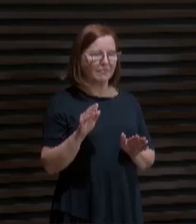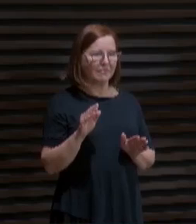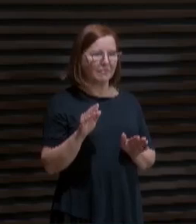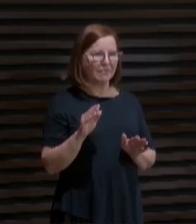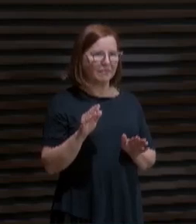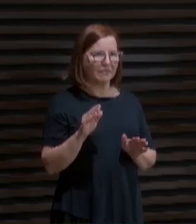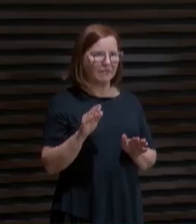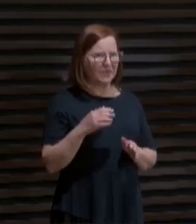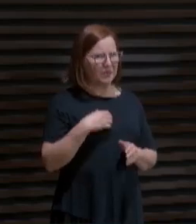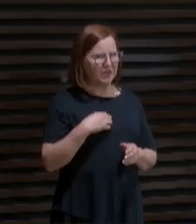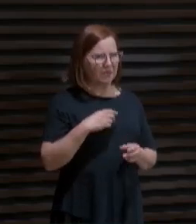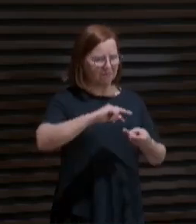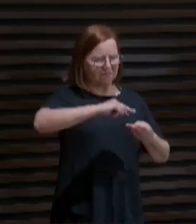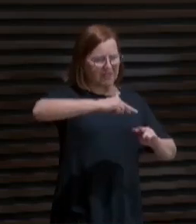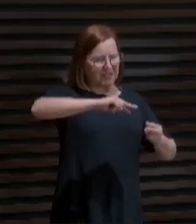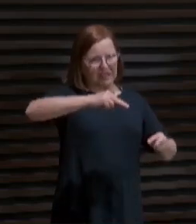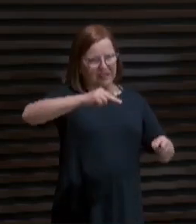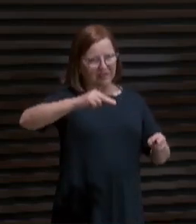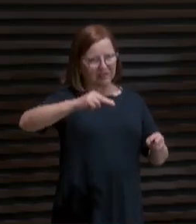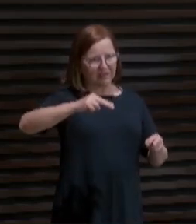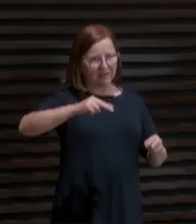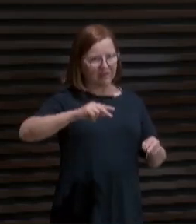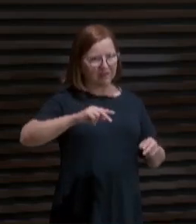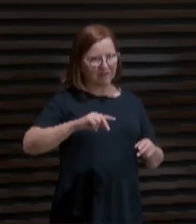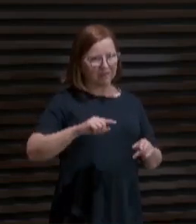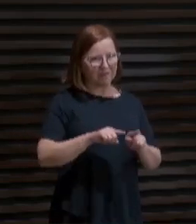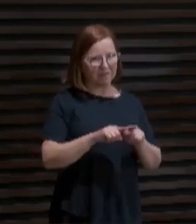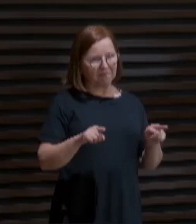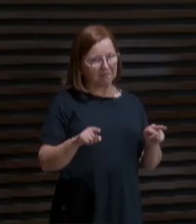genética, mas não concepções.